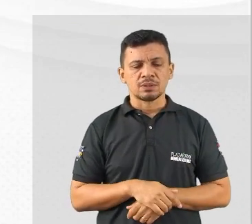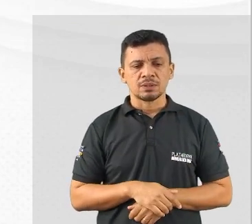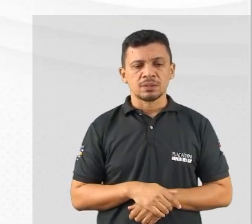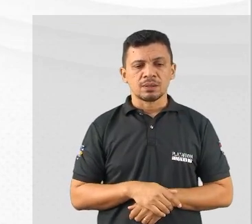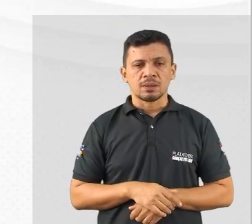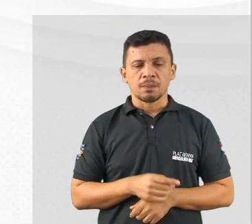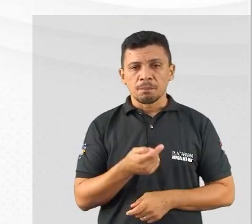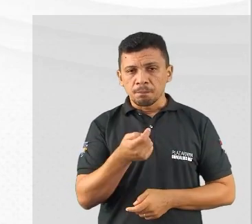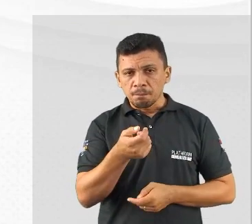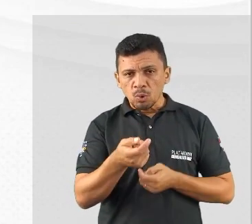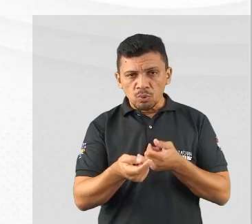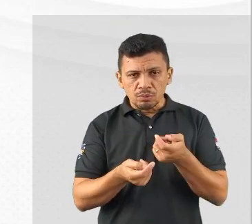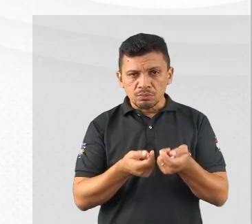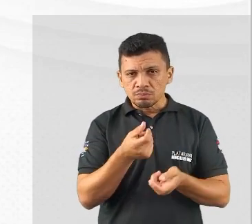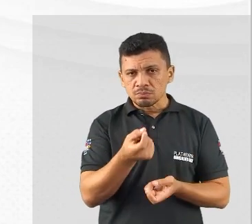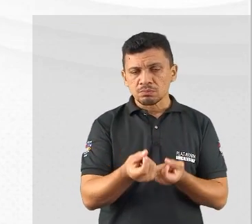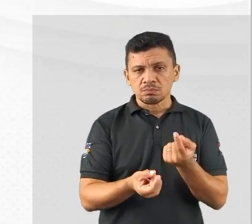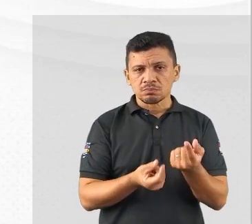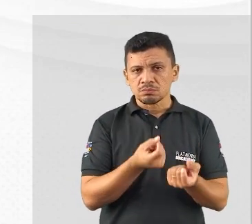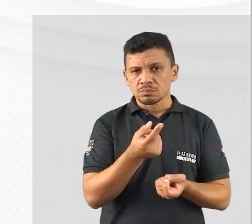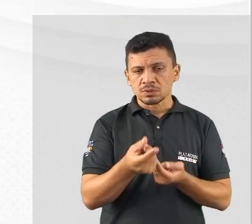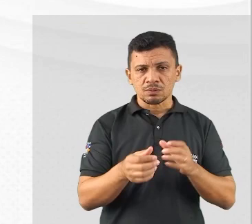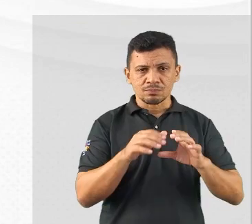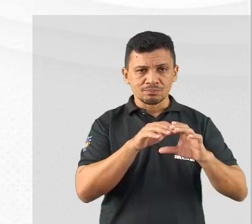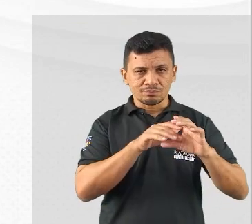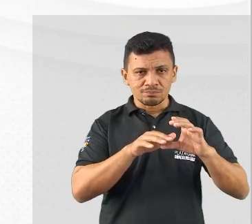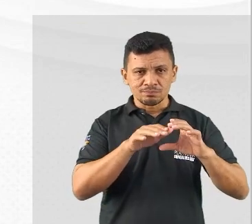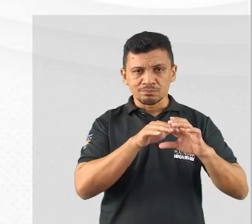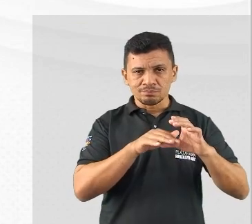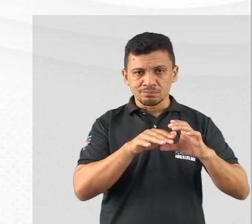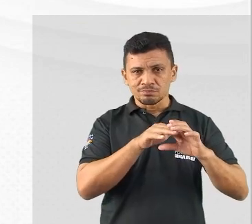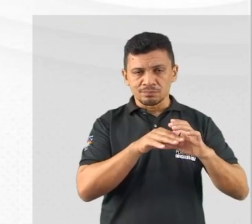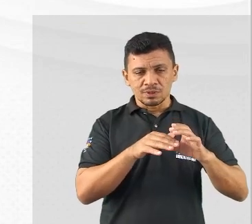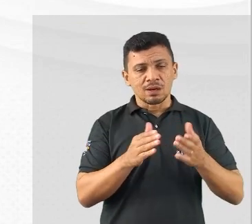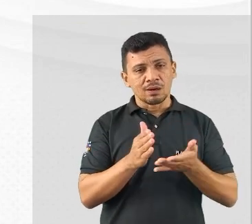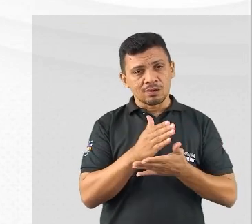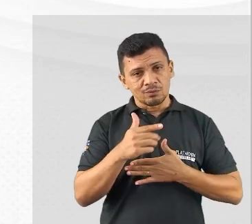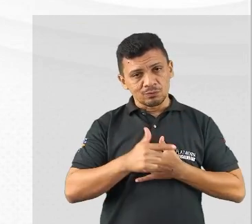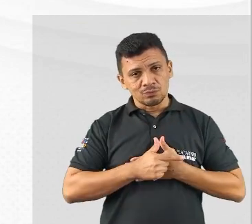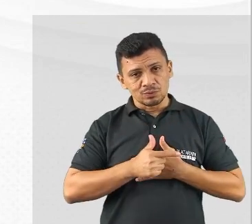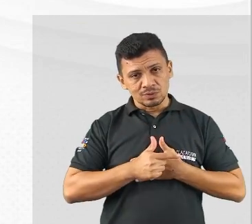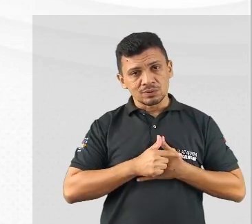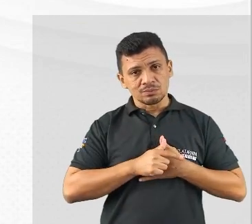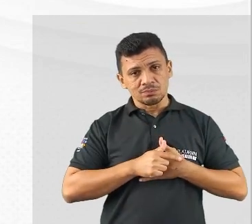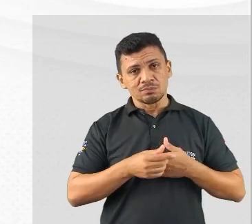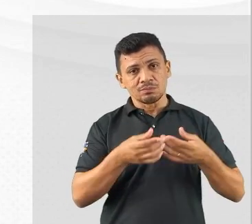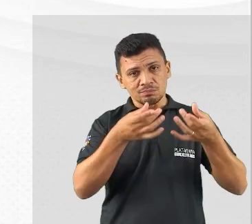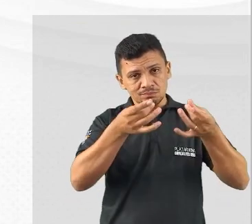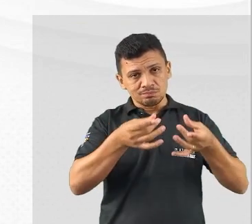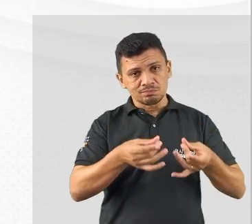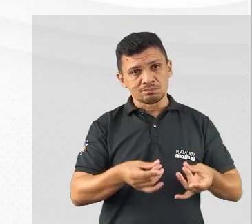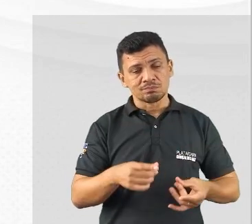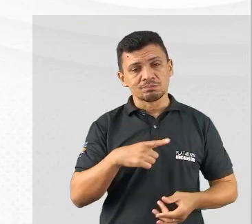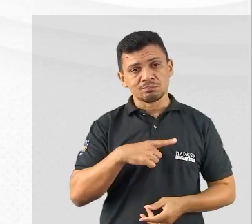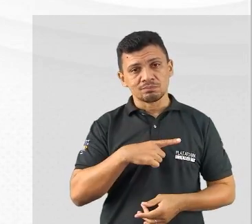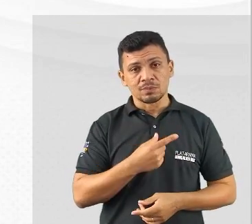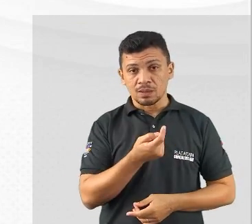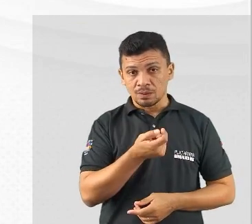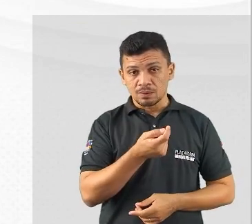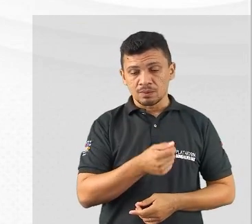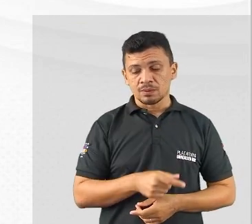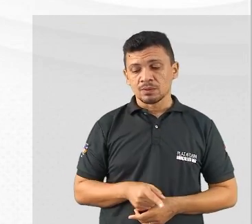possui poucas organelas citoplasmáticas, tá? Que desempenham umas funções específicas, mas são poucas organelas. Já as